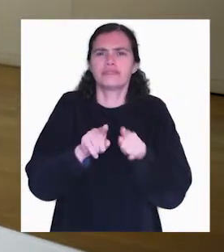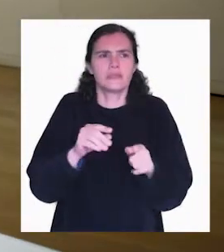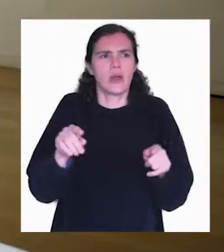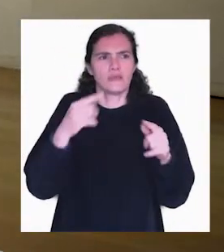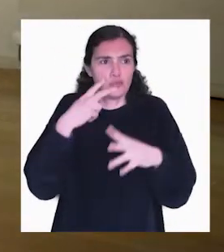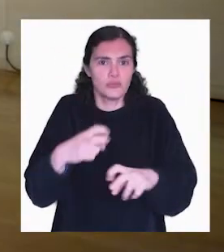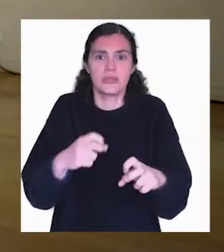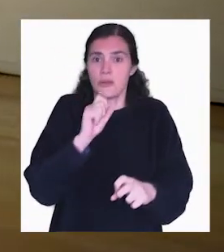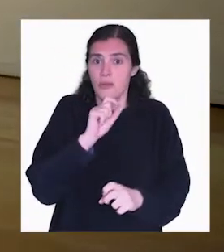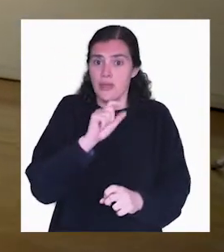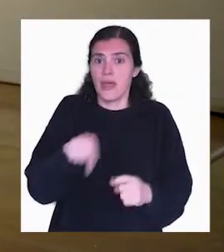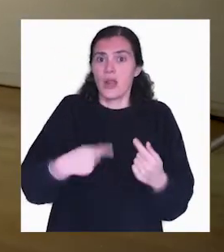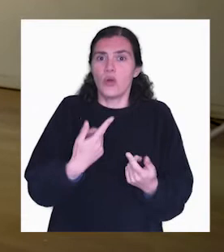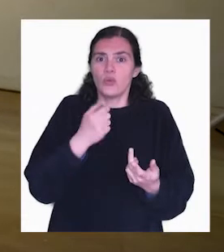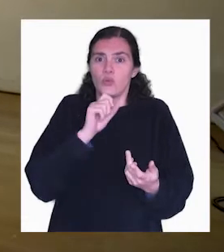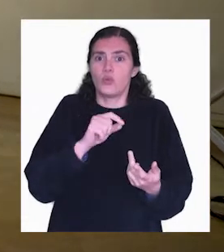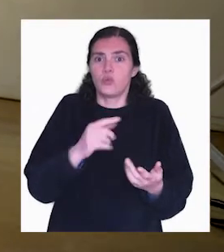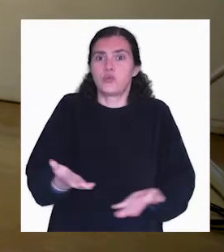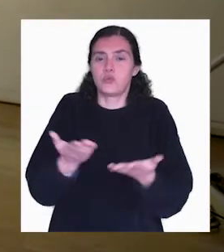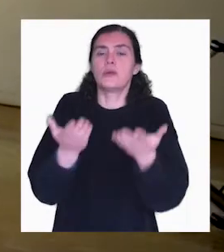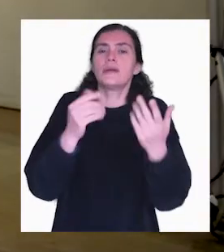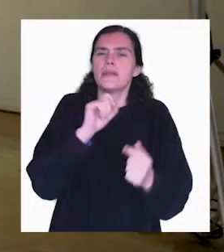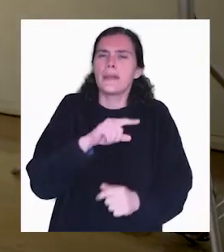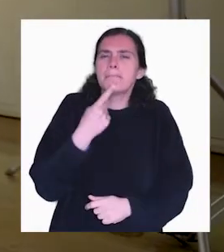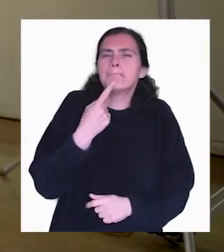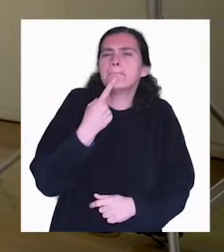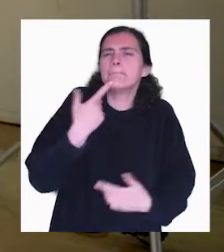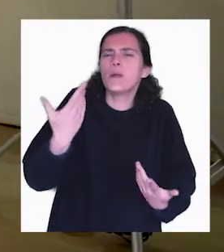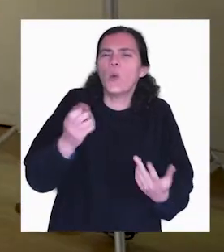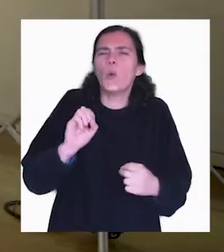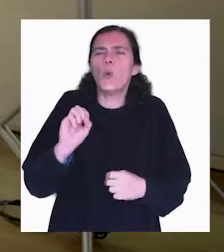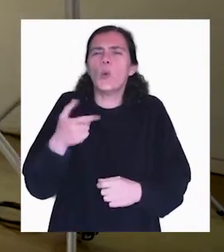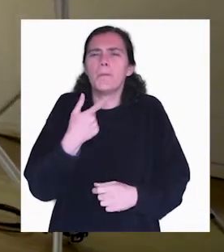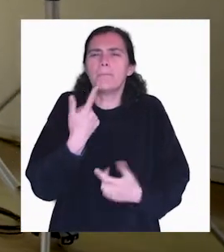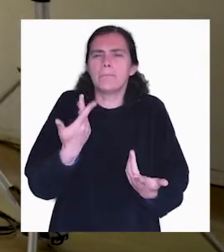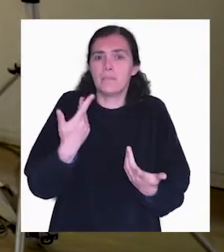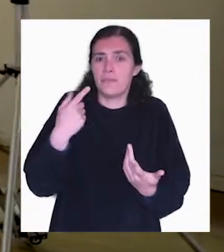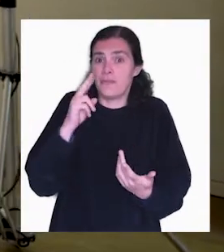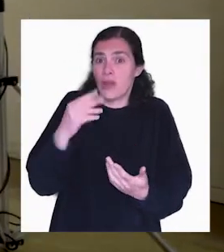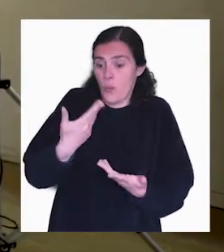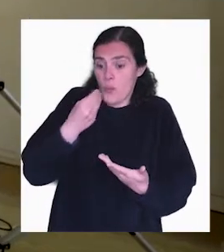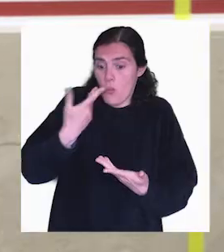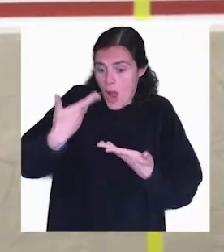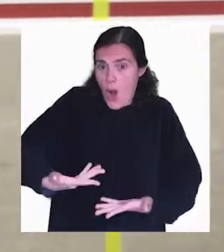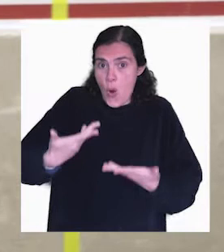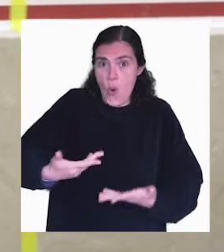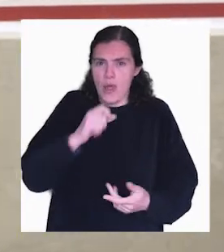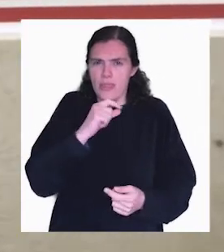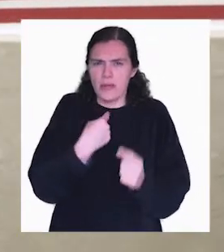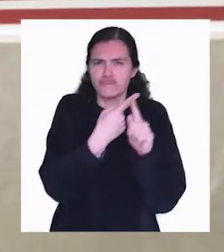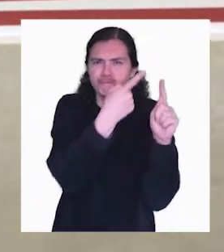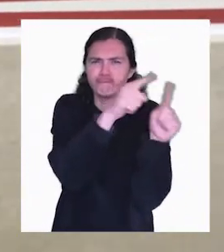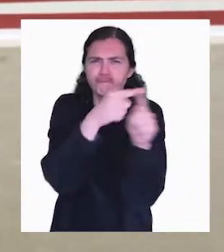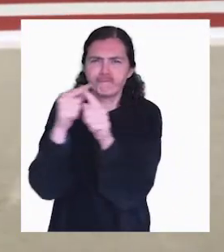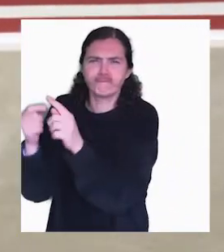investigação, é isto que aqui pomos, que permite perceber ou chegar a um presente que percebemos ser múltiplo,